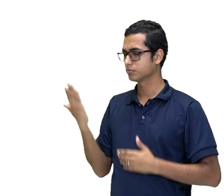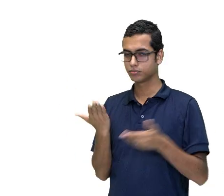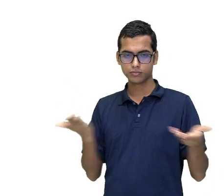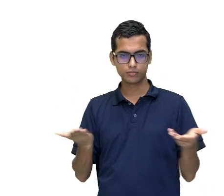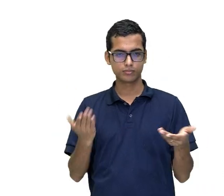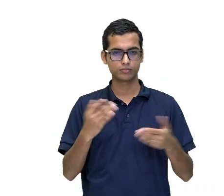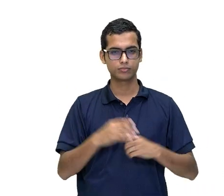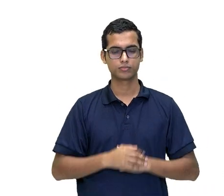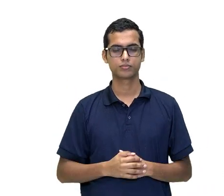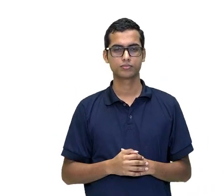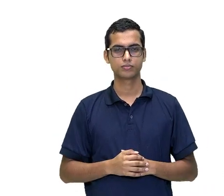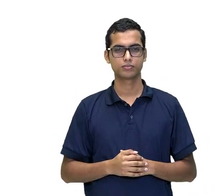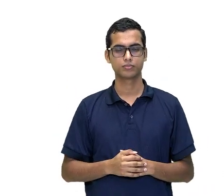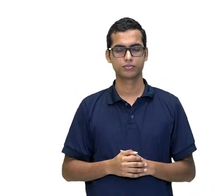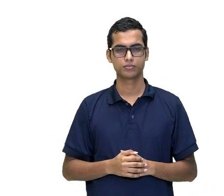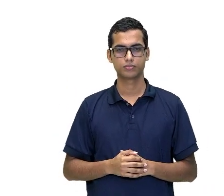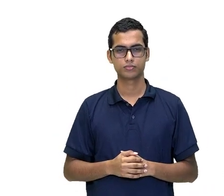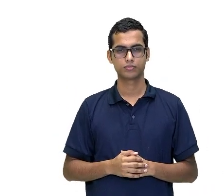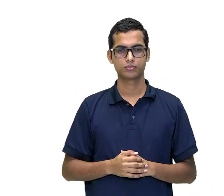vamos lá. A gente vê no topo